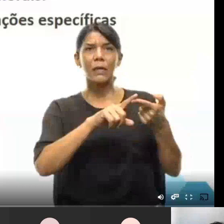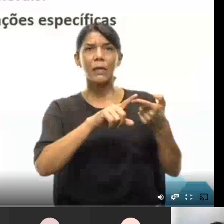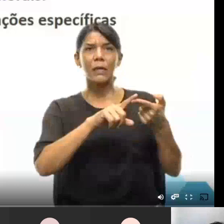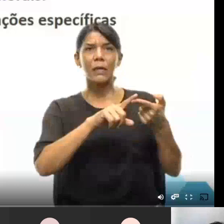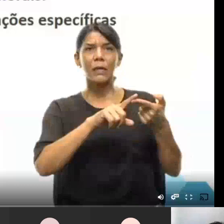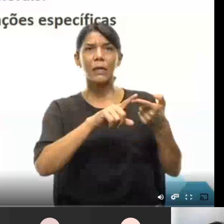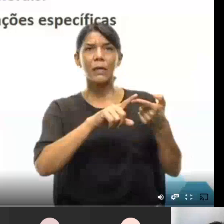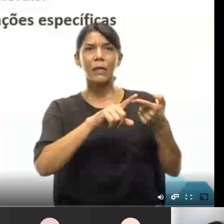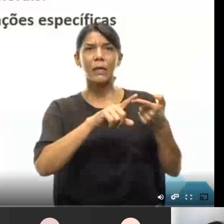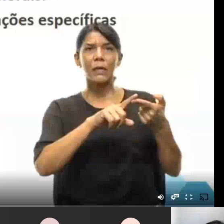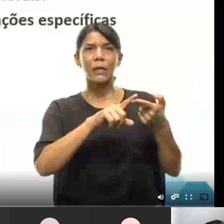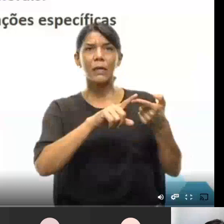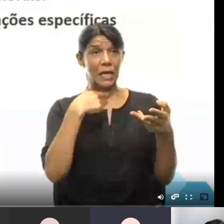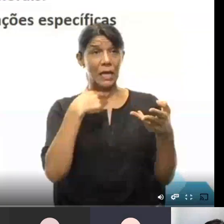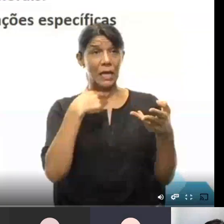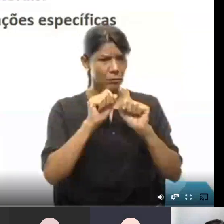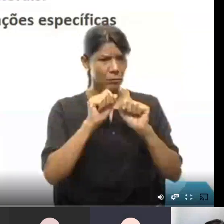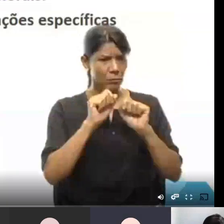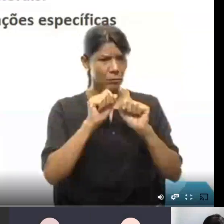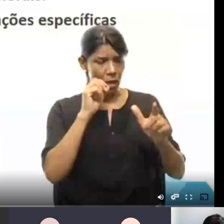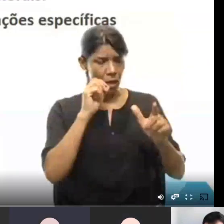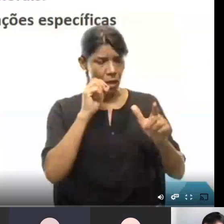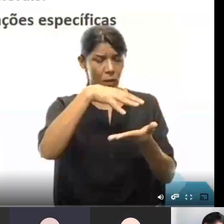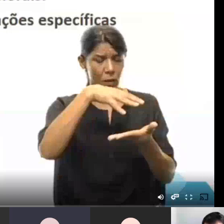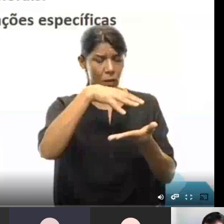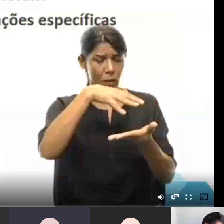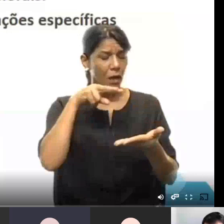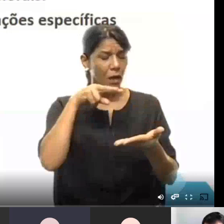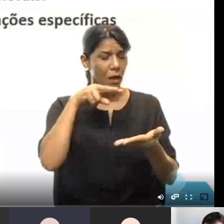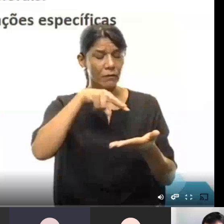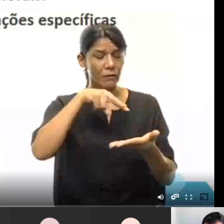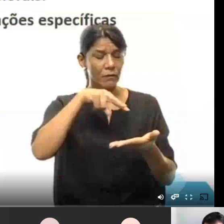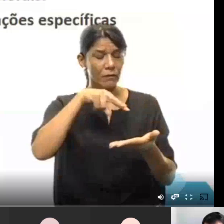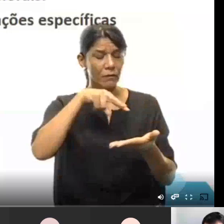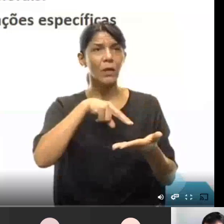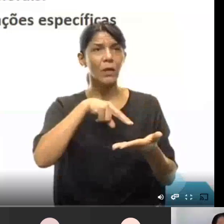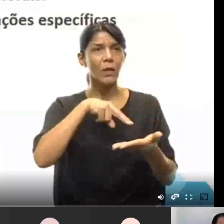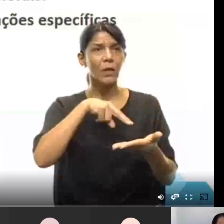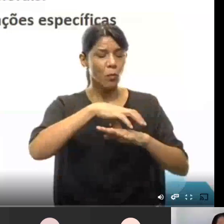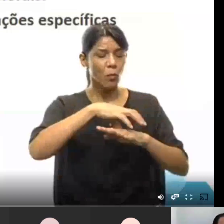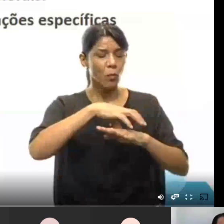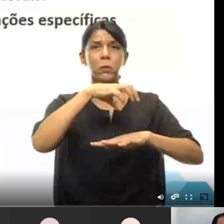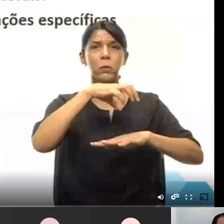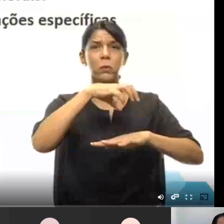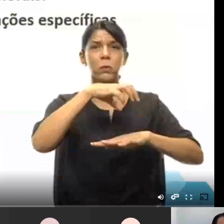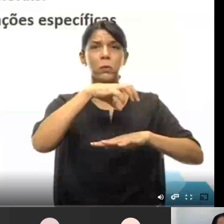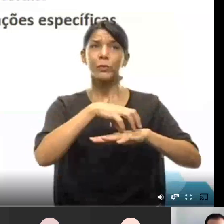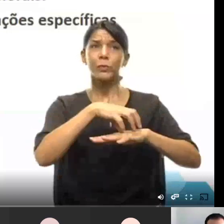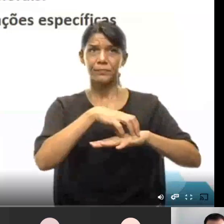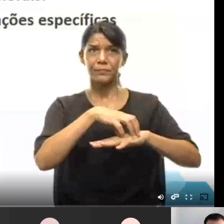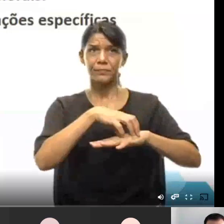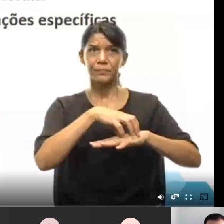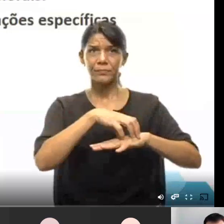essas imagens possibilitam a visualização Sim, tô ouvindo. oral.